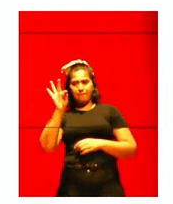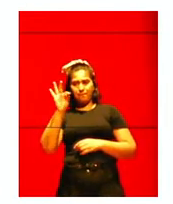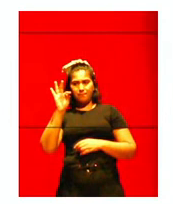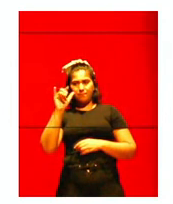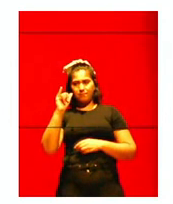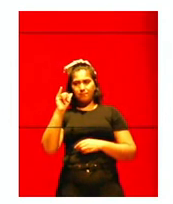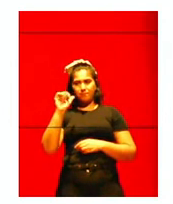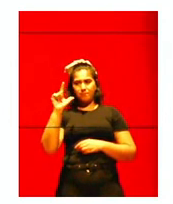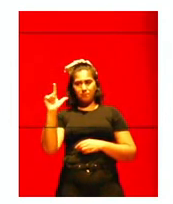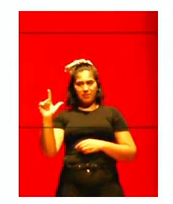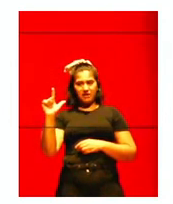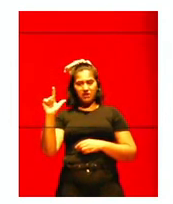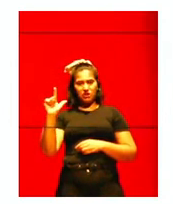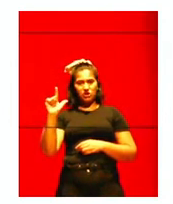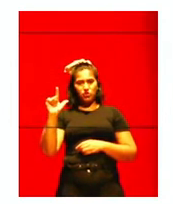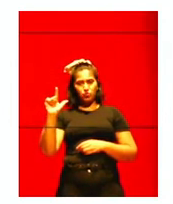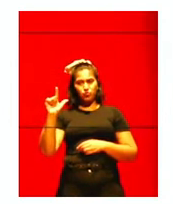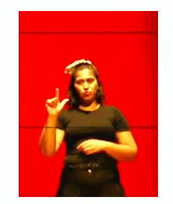Metil.